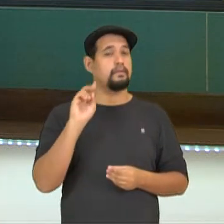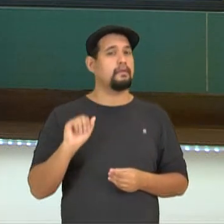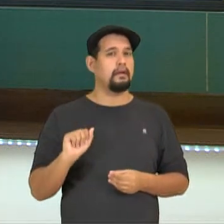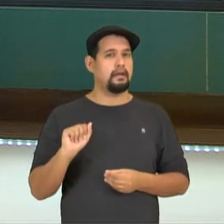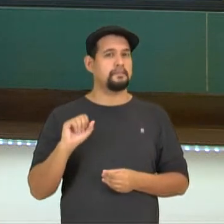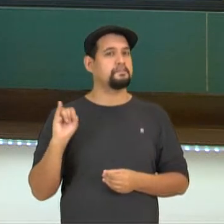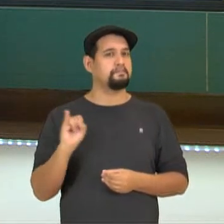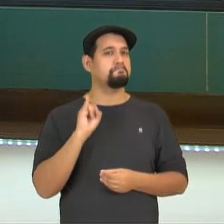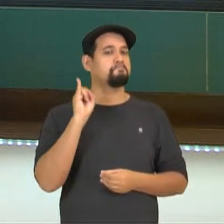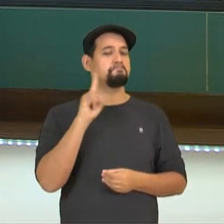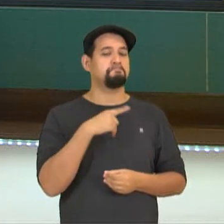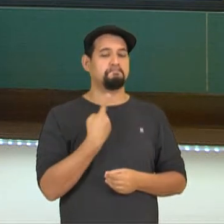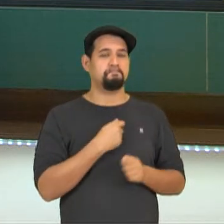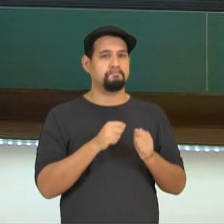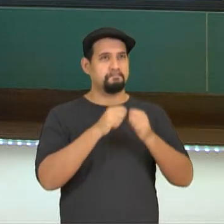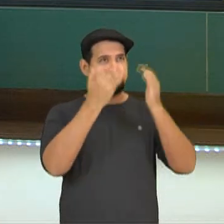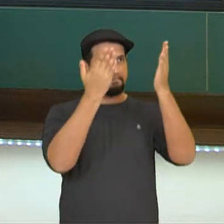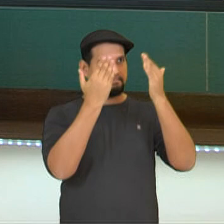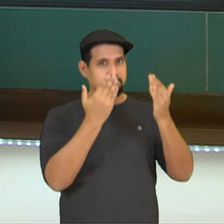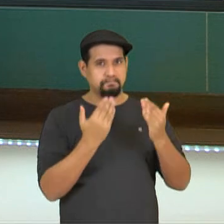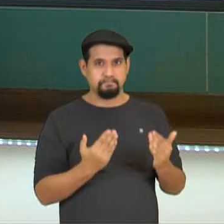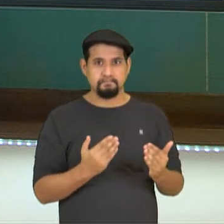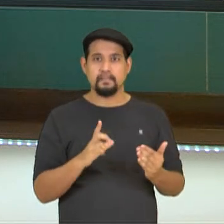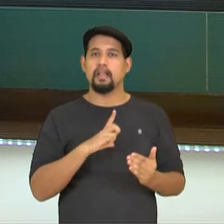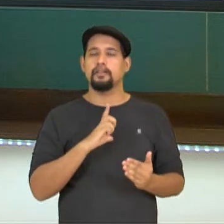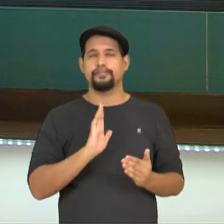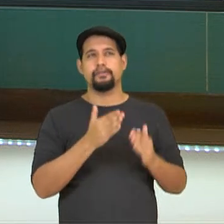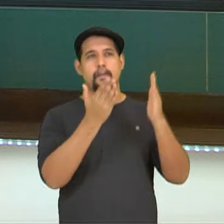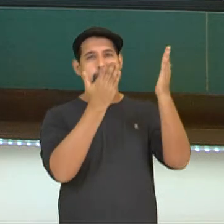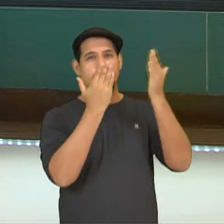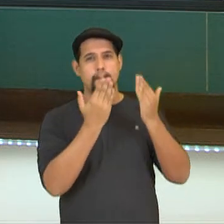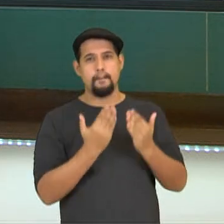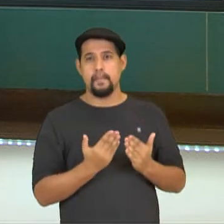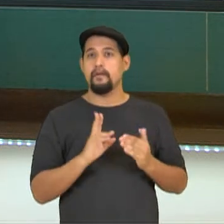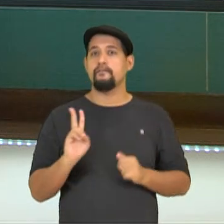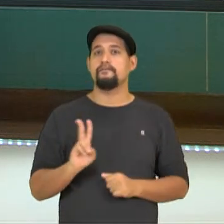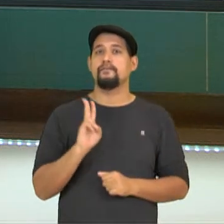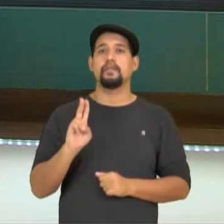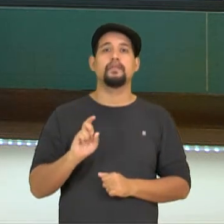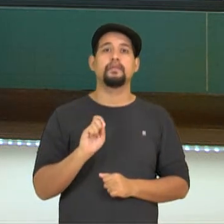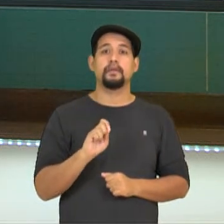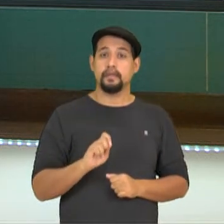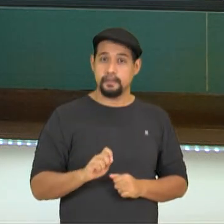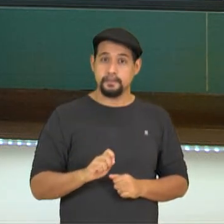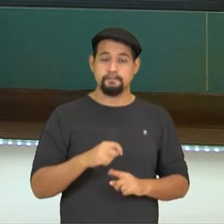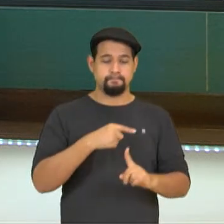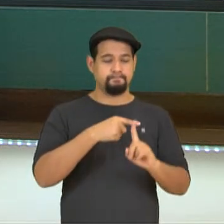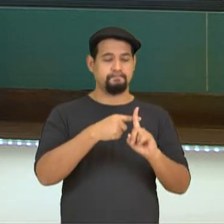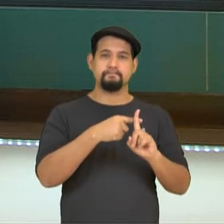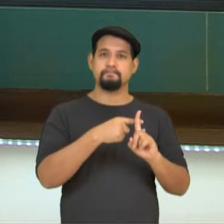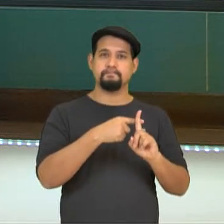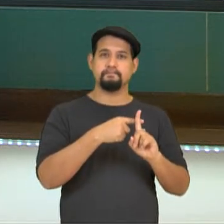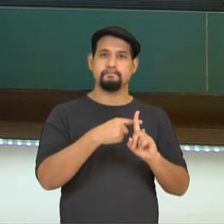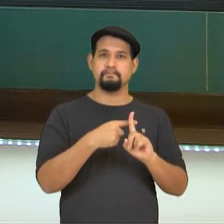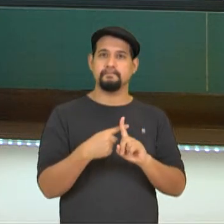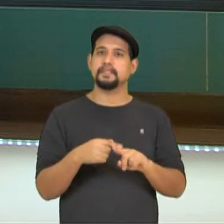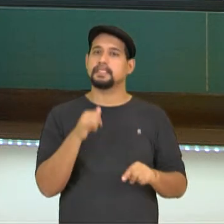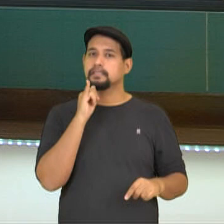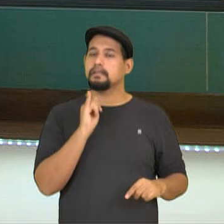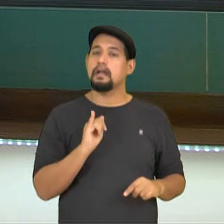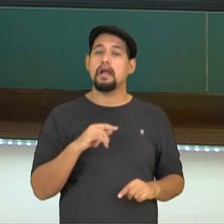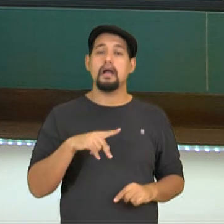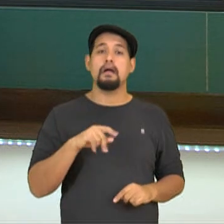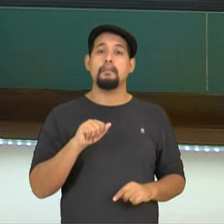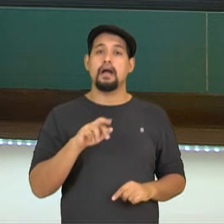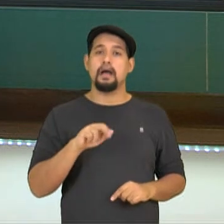muito importante a gente fazer essa análise. Aqui nós estamos analisando para valores positivos, né, quando a parábola tem a